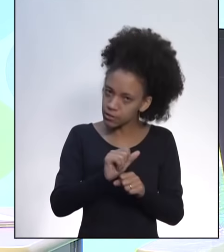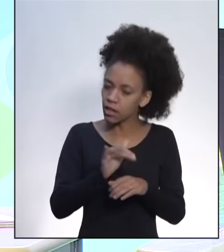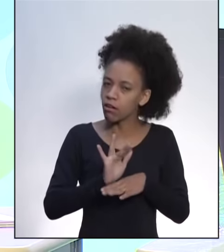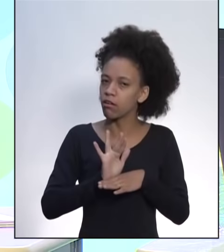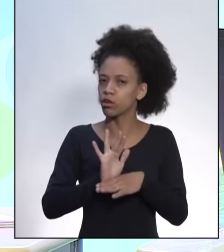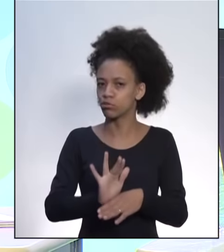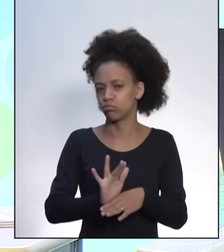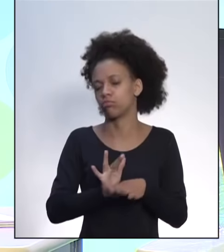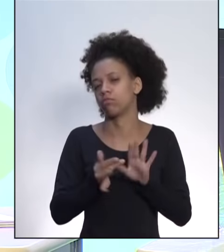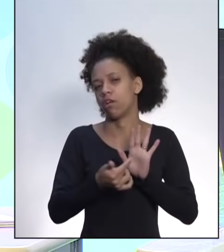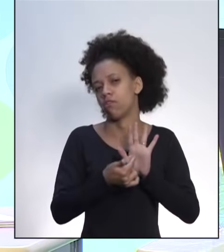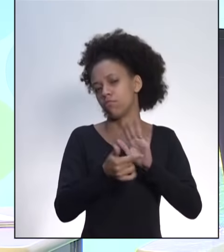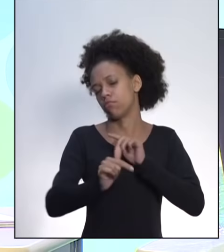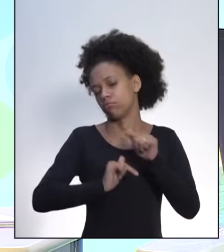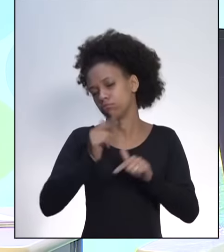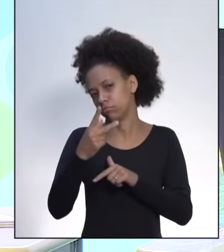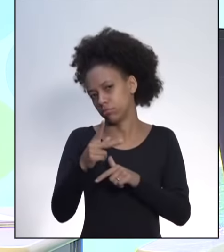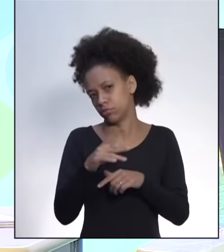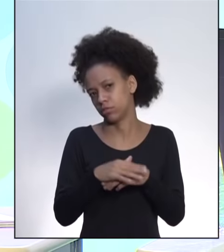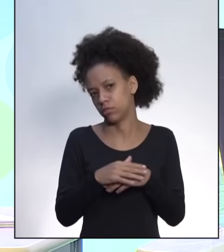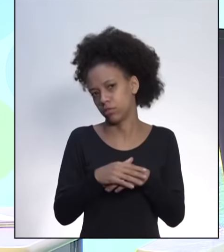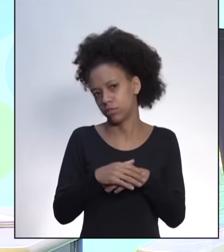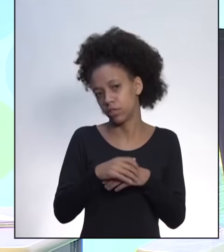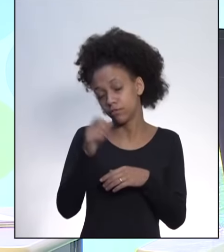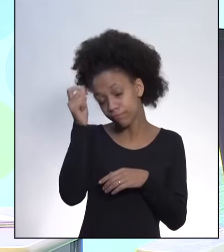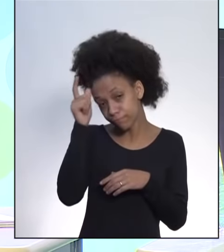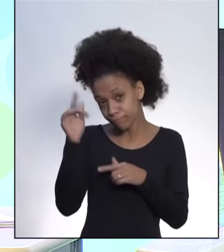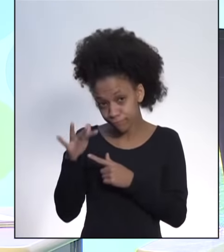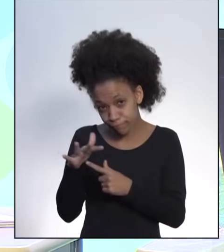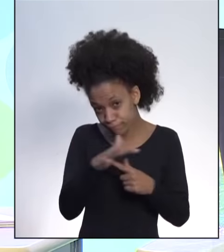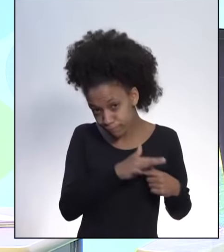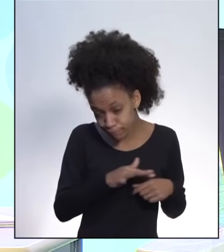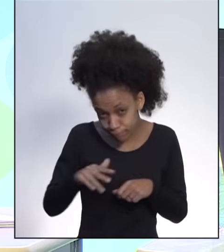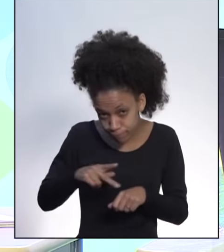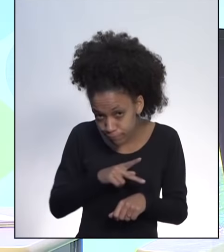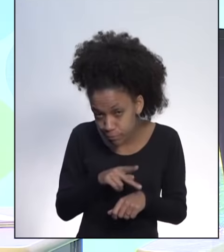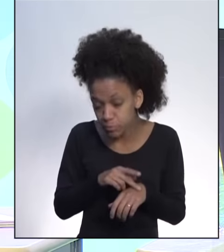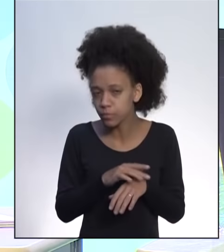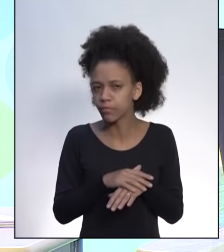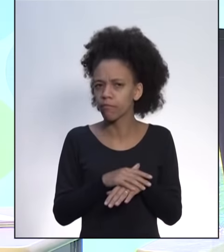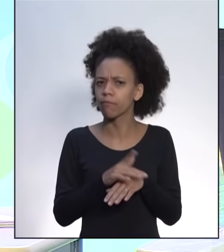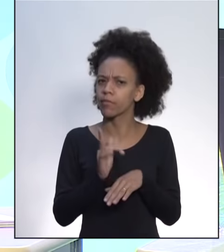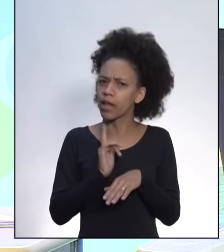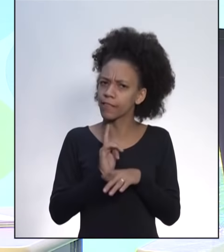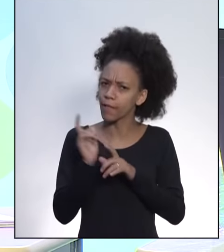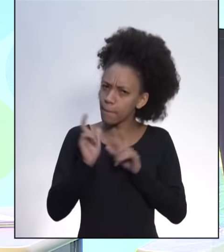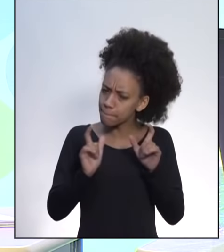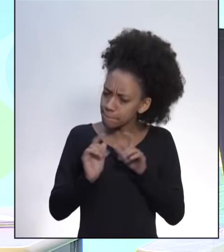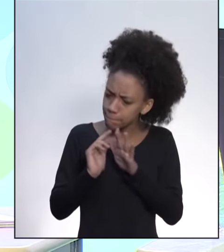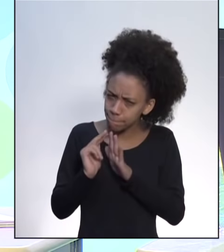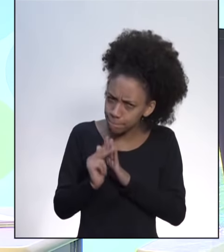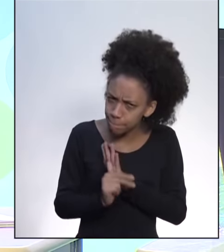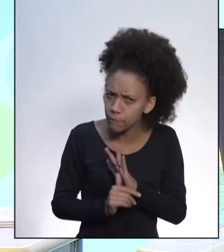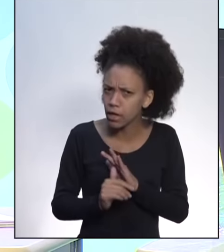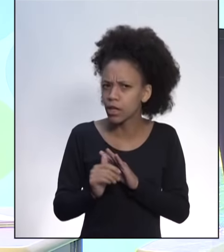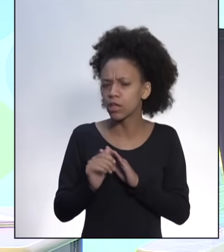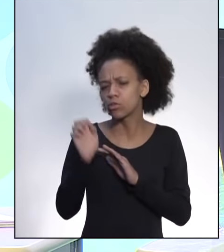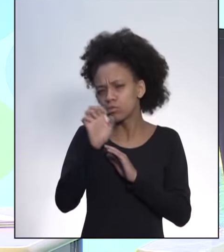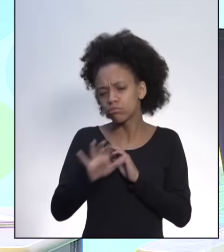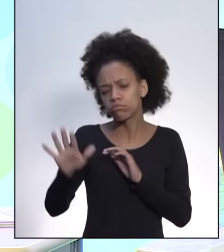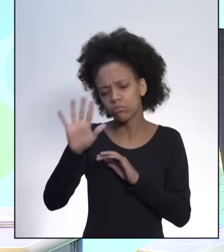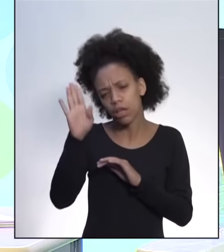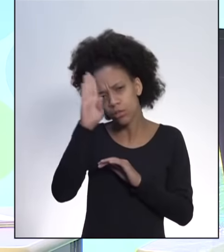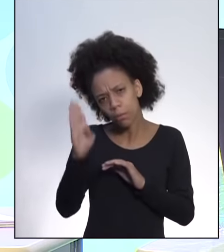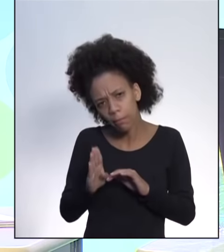ajudar a apresentação desses eu trabalho nessa feira internacional a gente tem muitos alunos no nosso estado no brasil no mundo